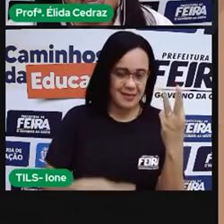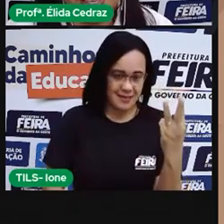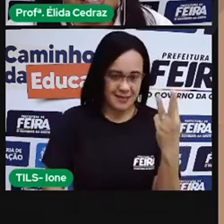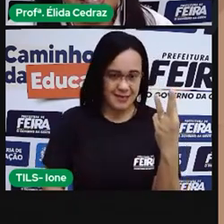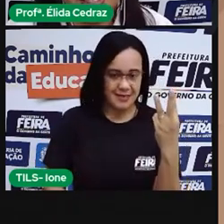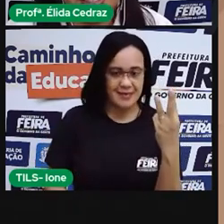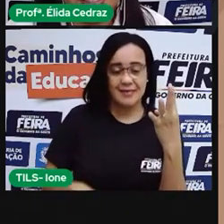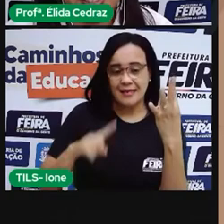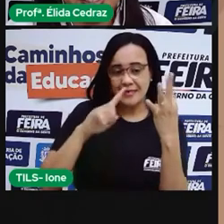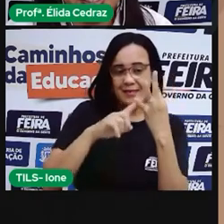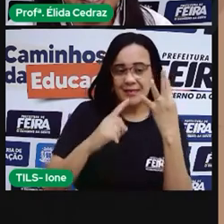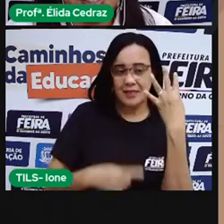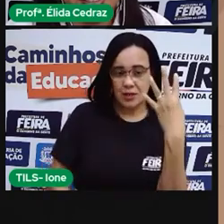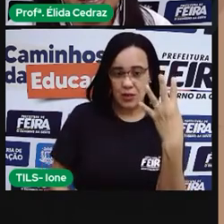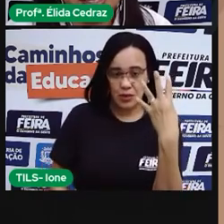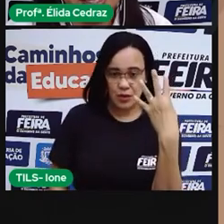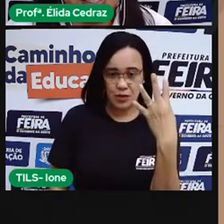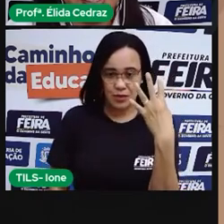três.